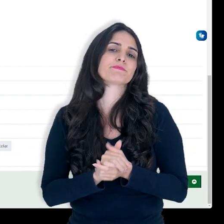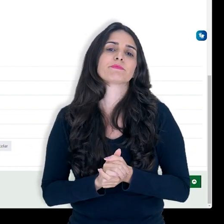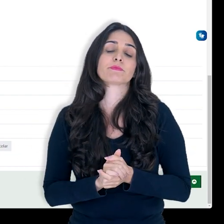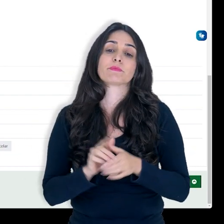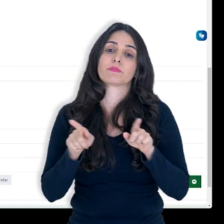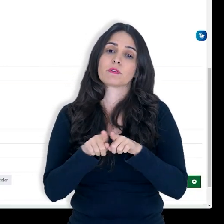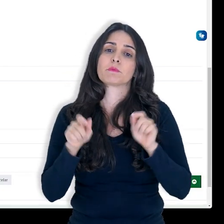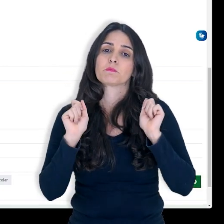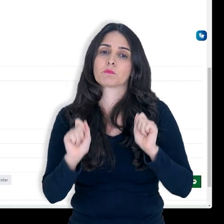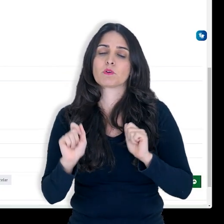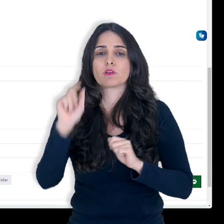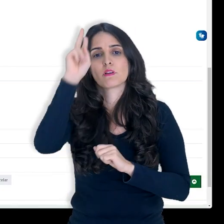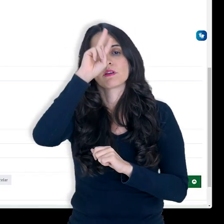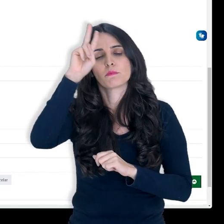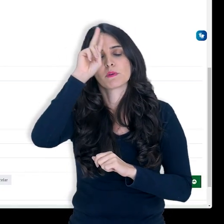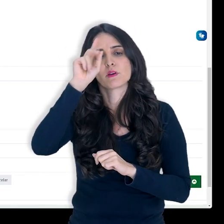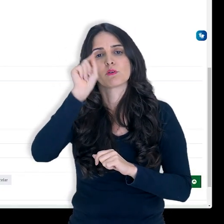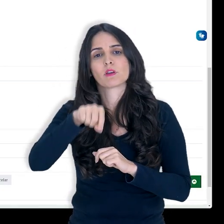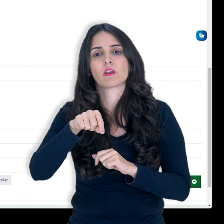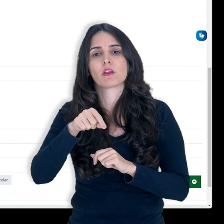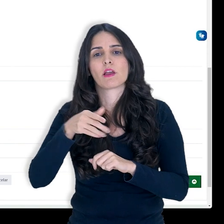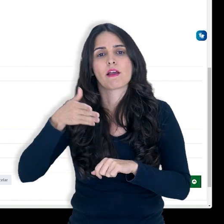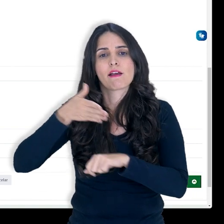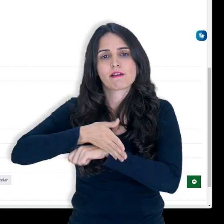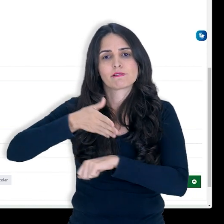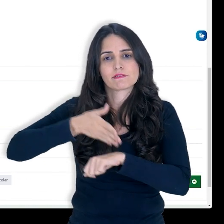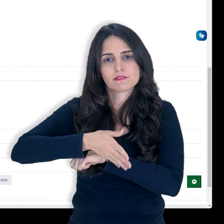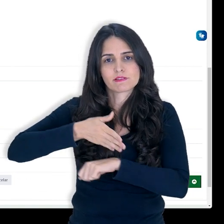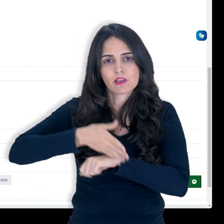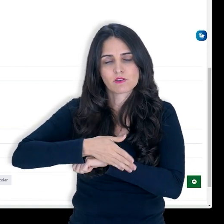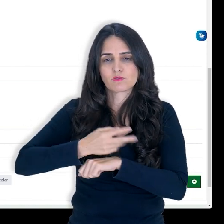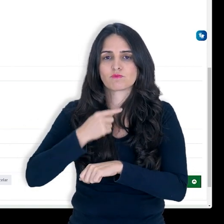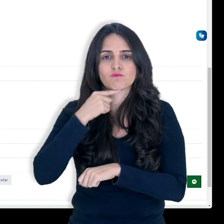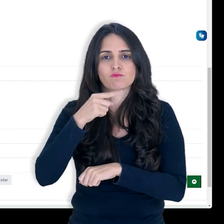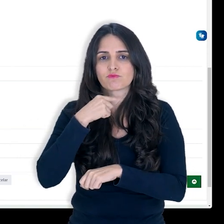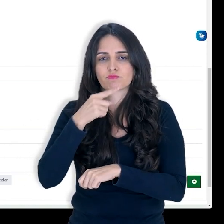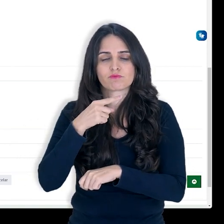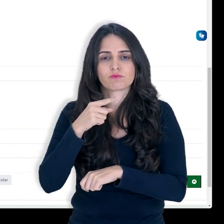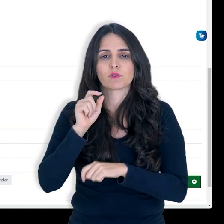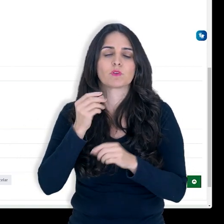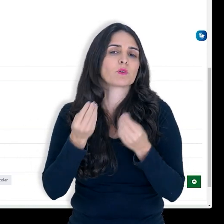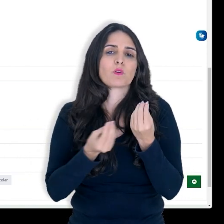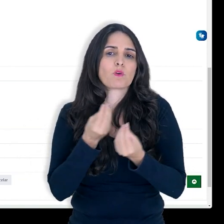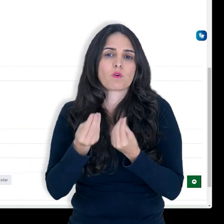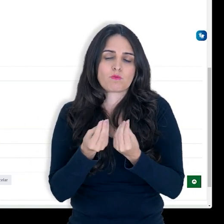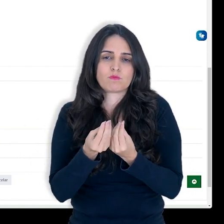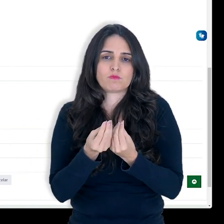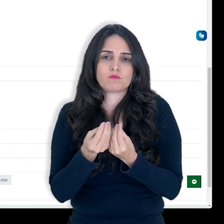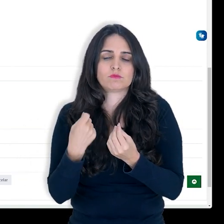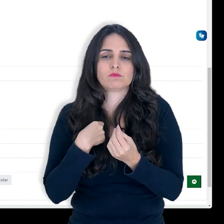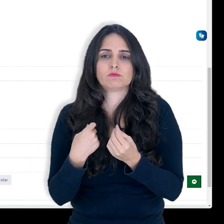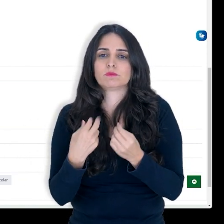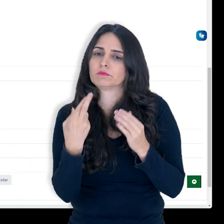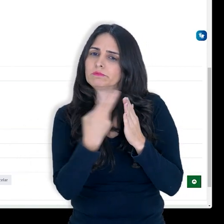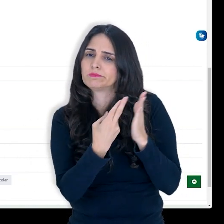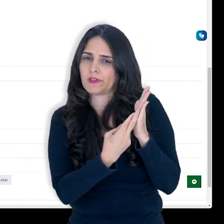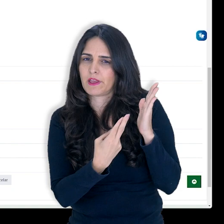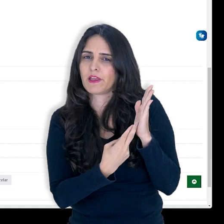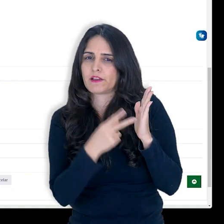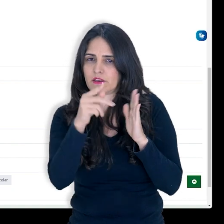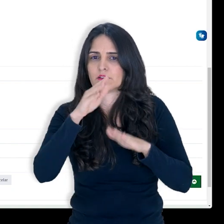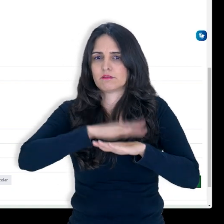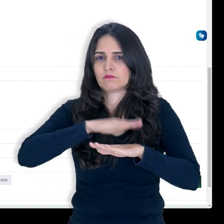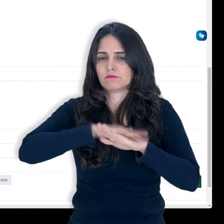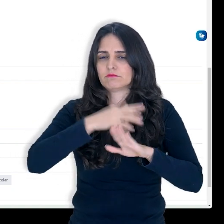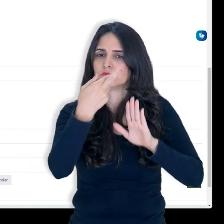lembrar que é possível restringir o acesso a este arquivo mediante determinada condição que